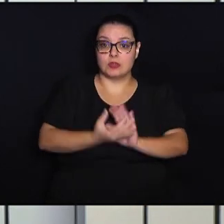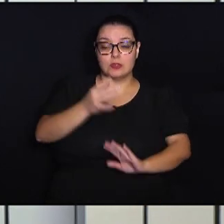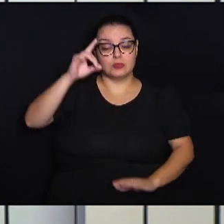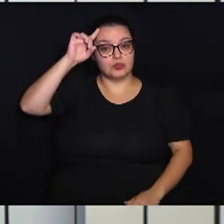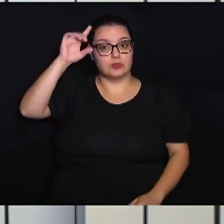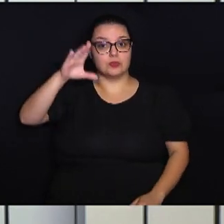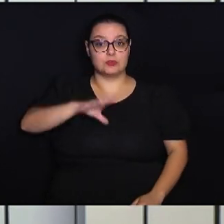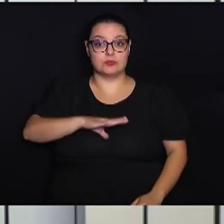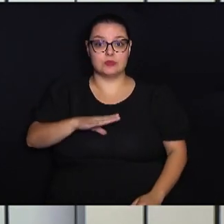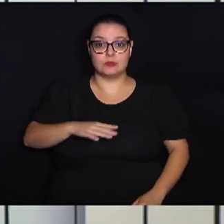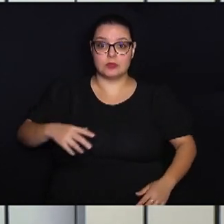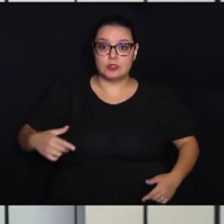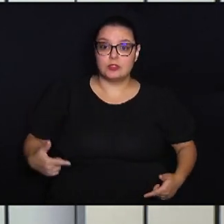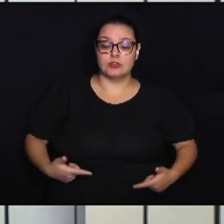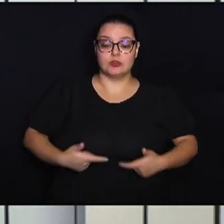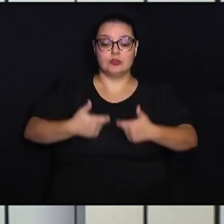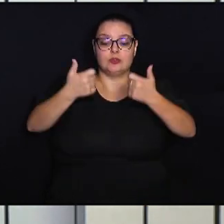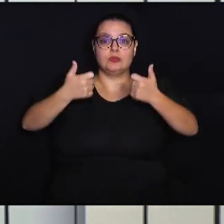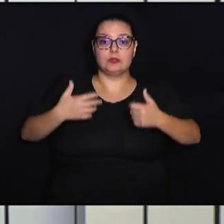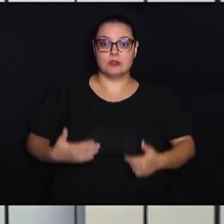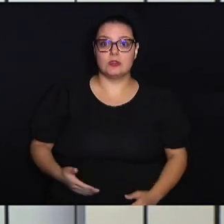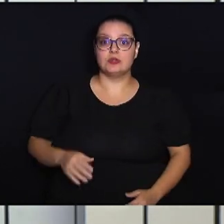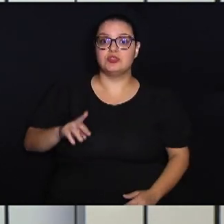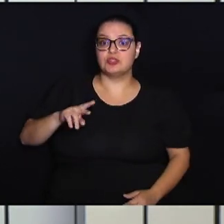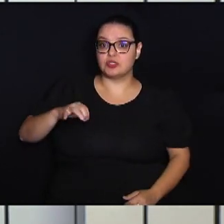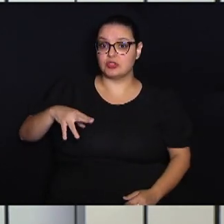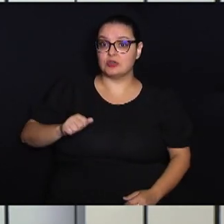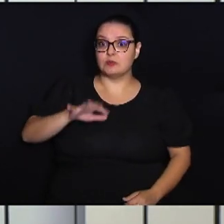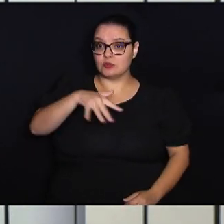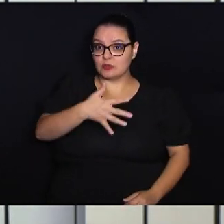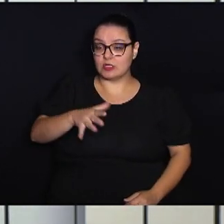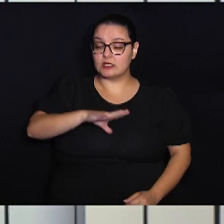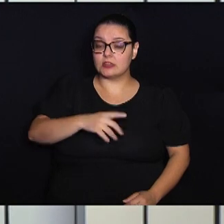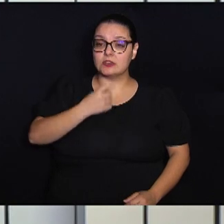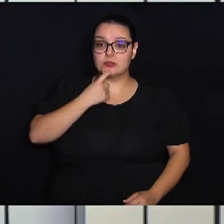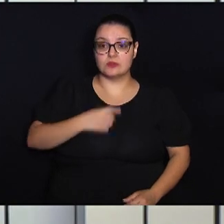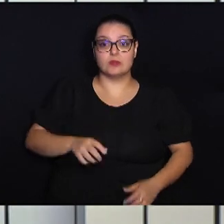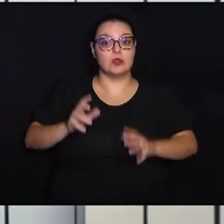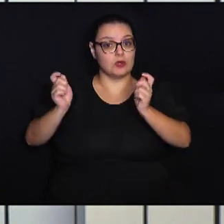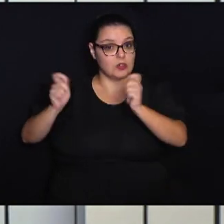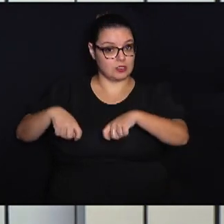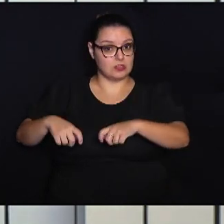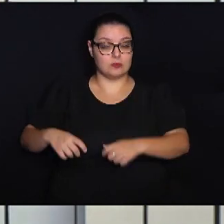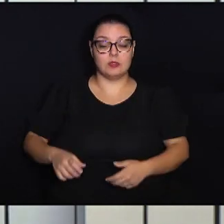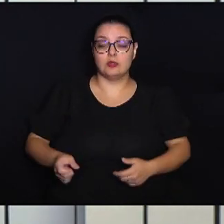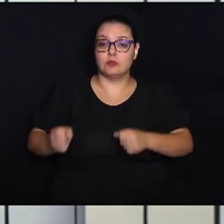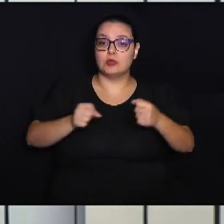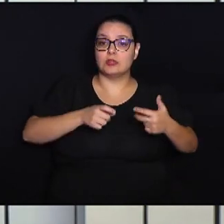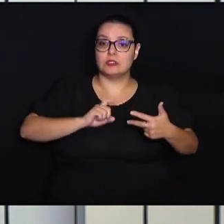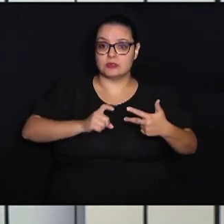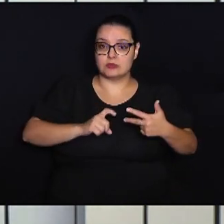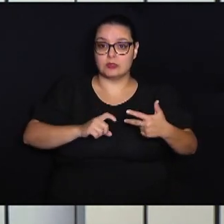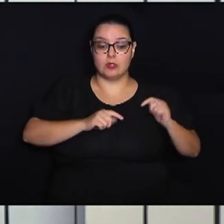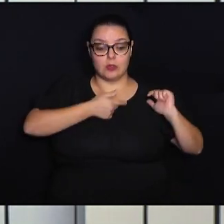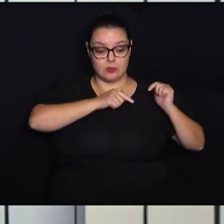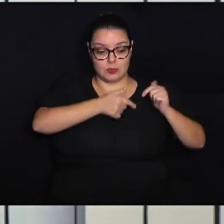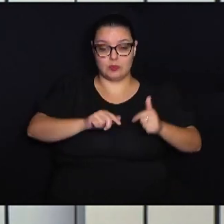teve unanimidade dos votos, tanto na análise inicial quanto na noite de ontem, institui um programa para